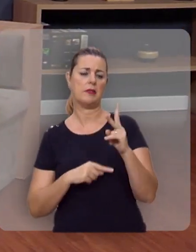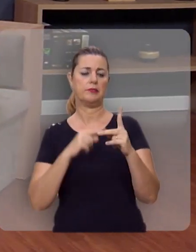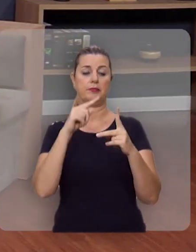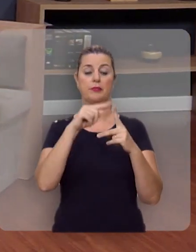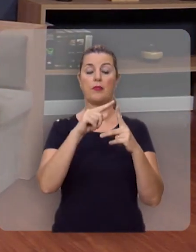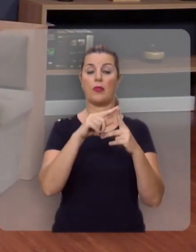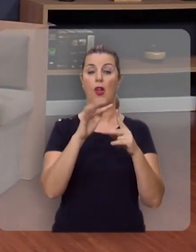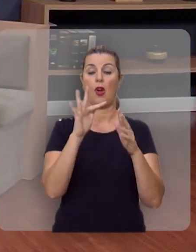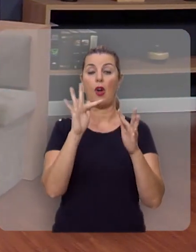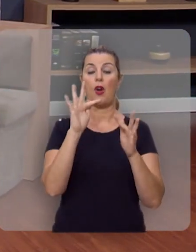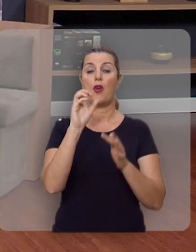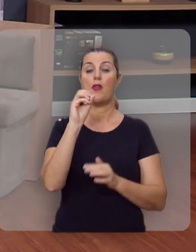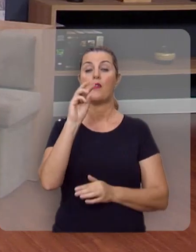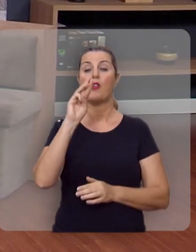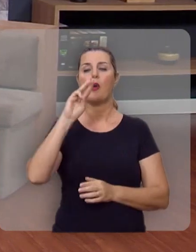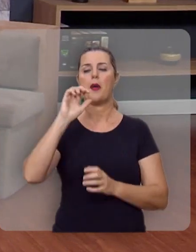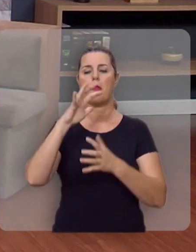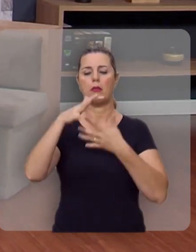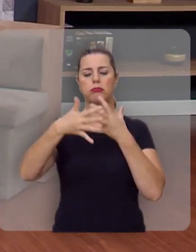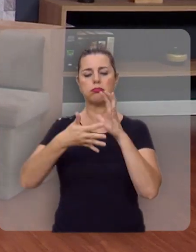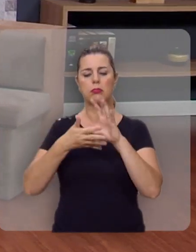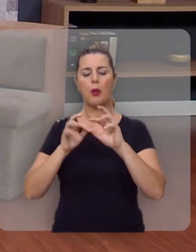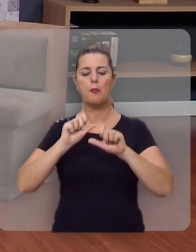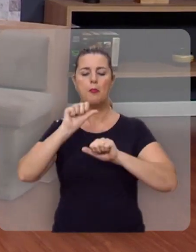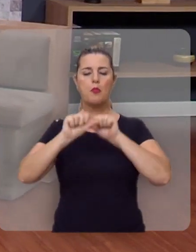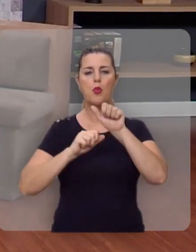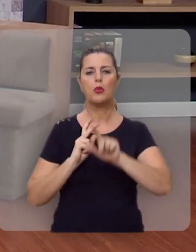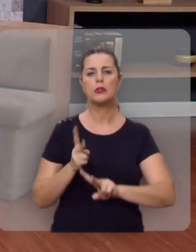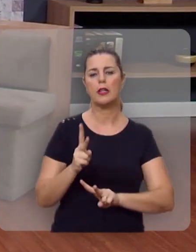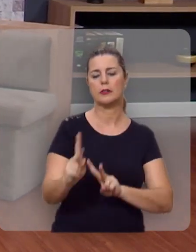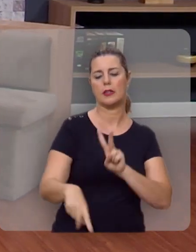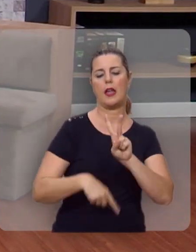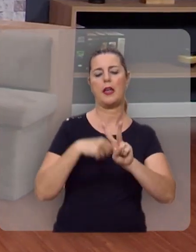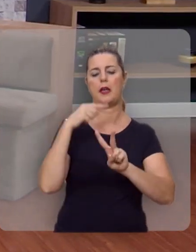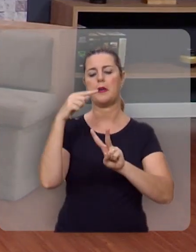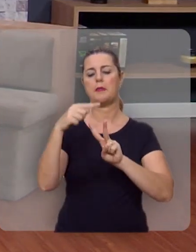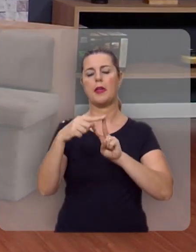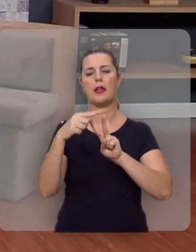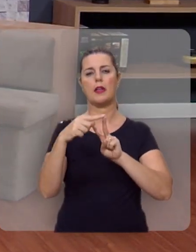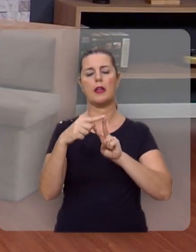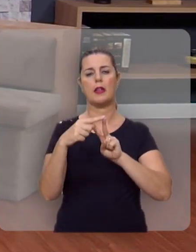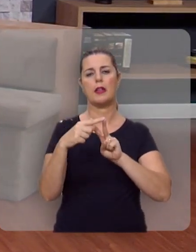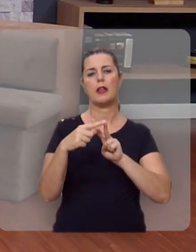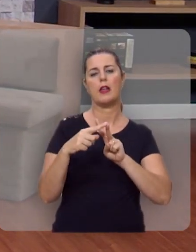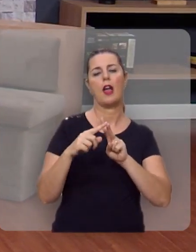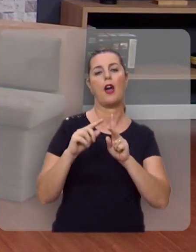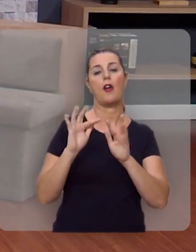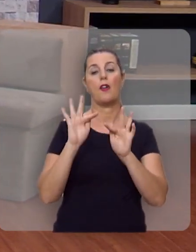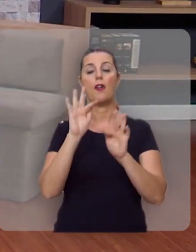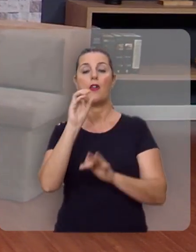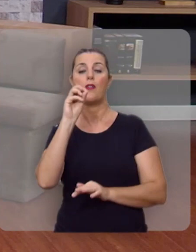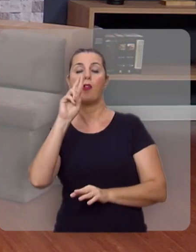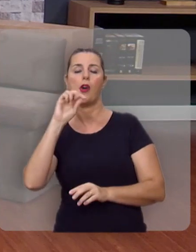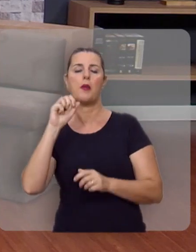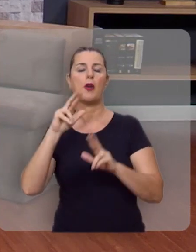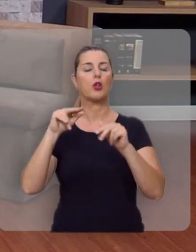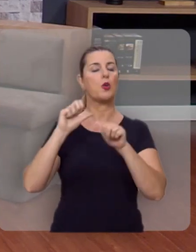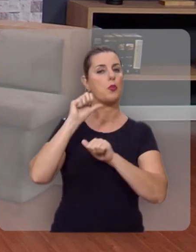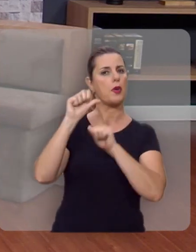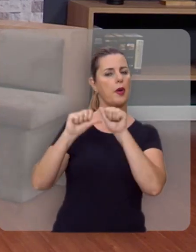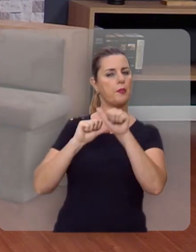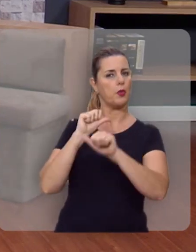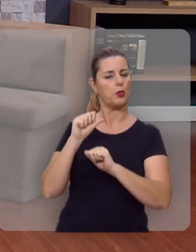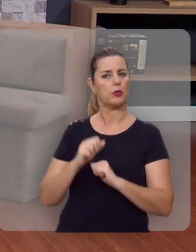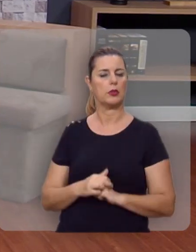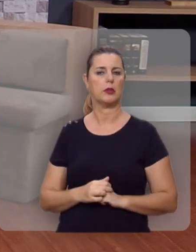A palavra forma que muda todo dia, toda hora, a forma relativa, camaleônica, e a forma